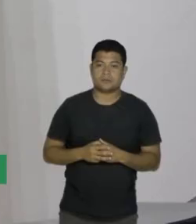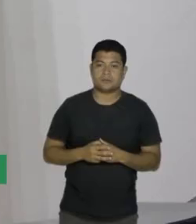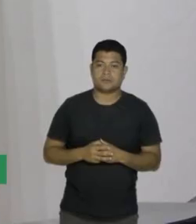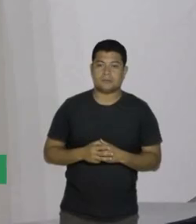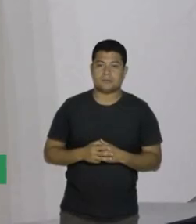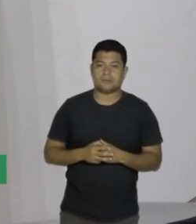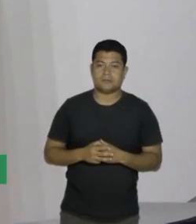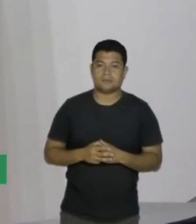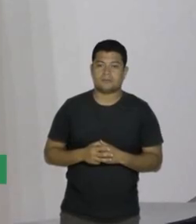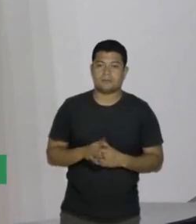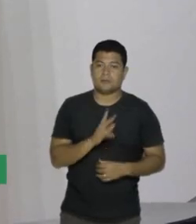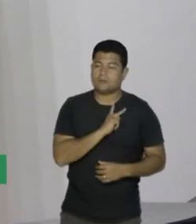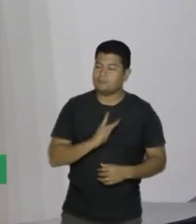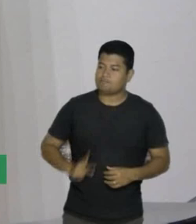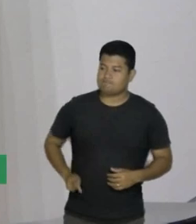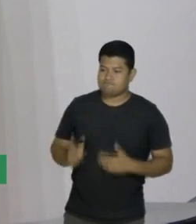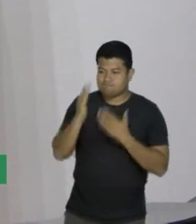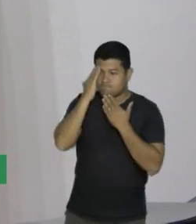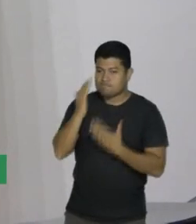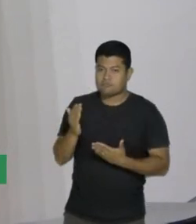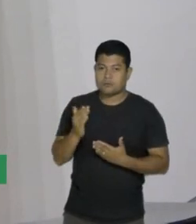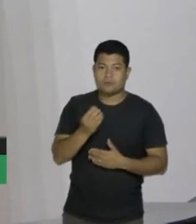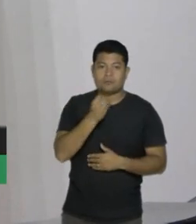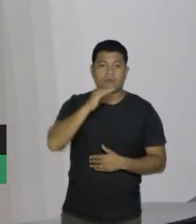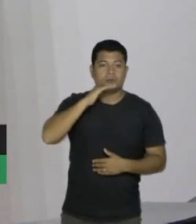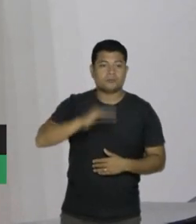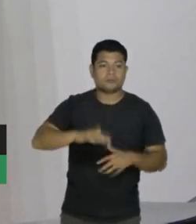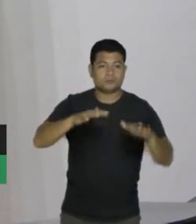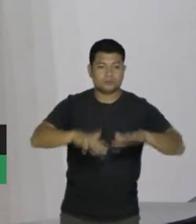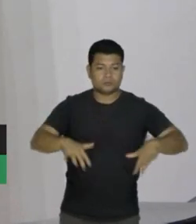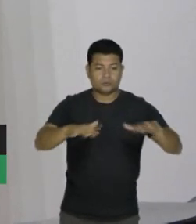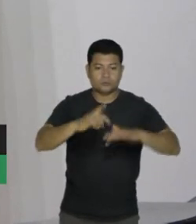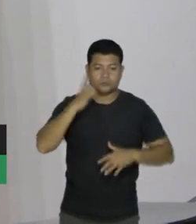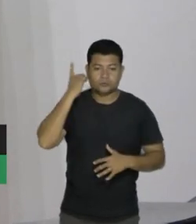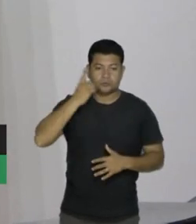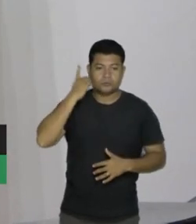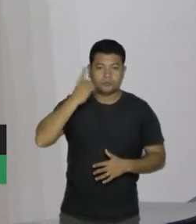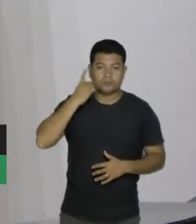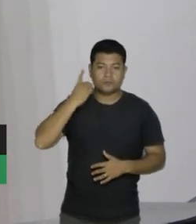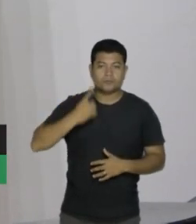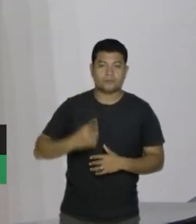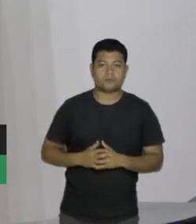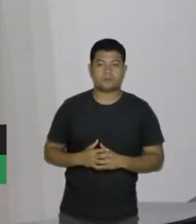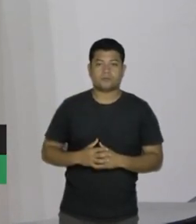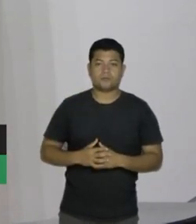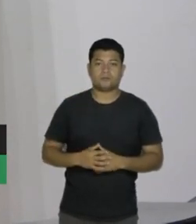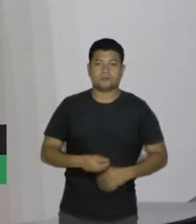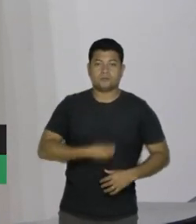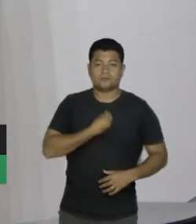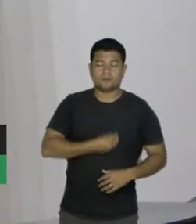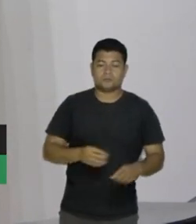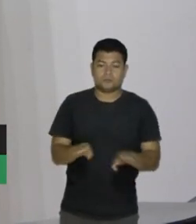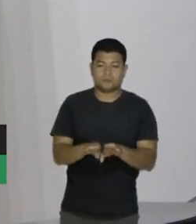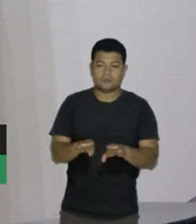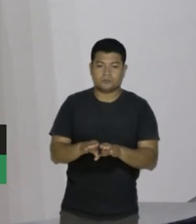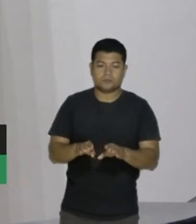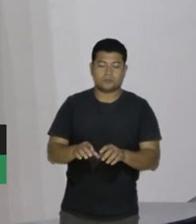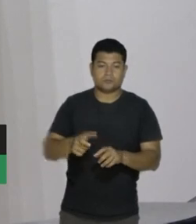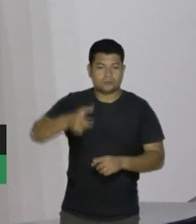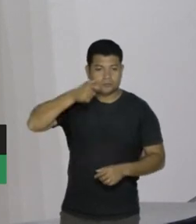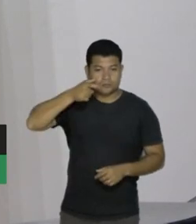senhor presidente Muito obrigado boa tarde senhoras deputadas senhores deputados todos os presentes de nos acompanham também